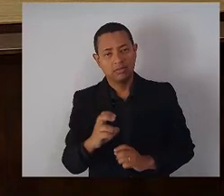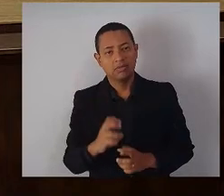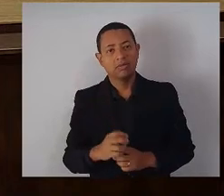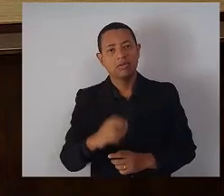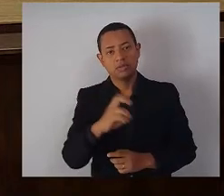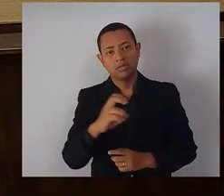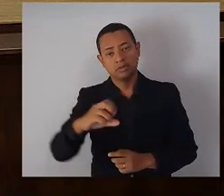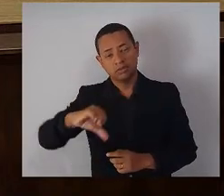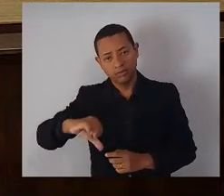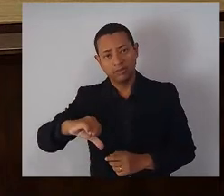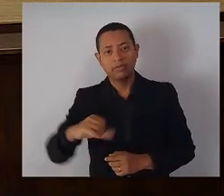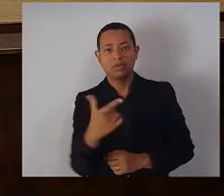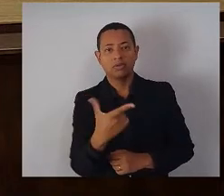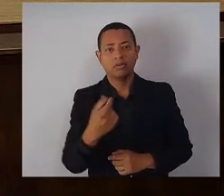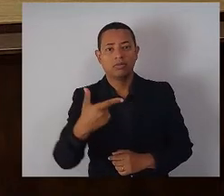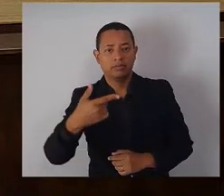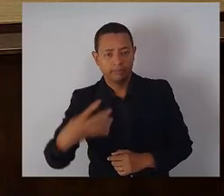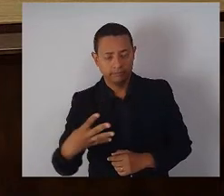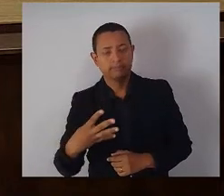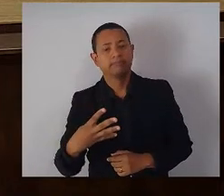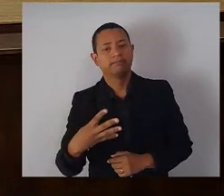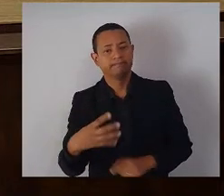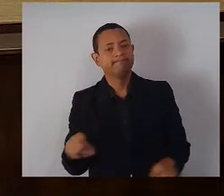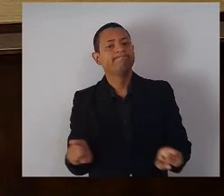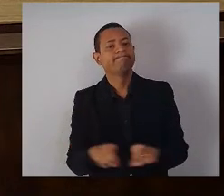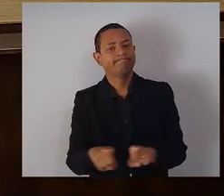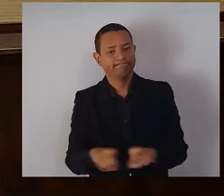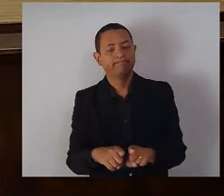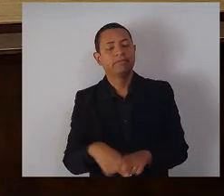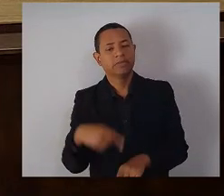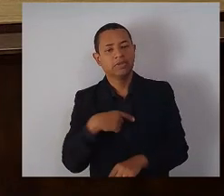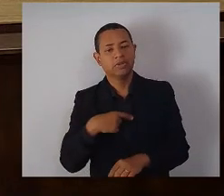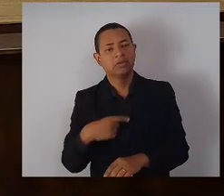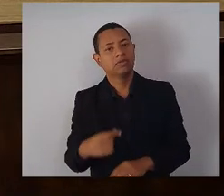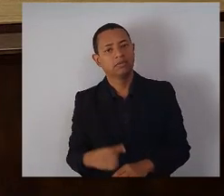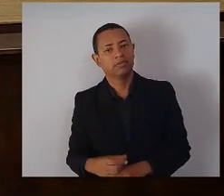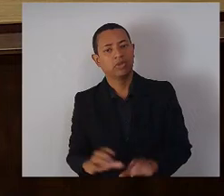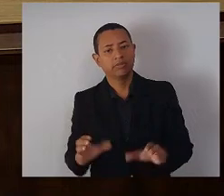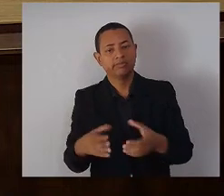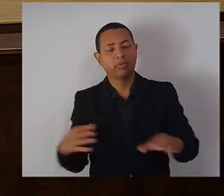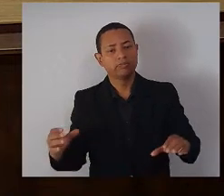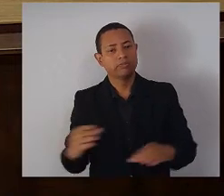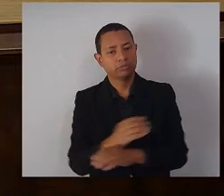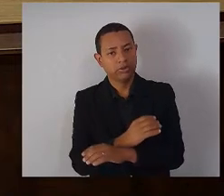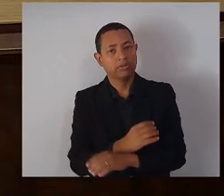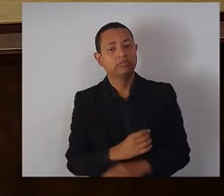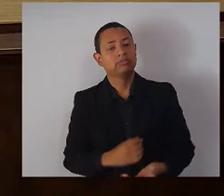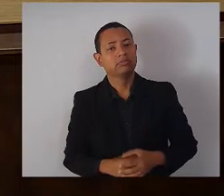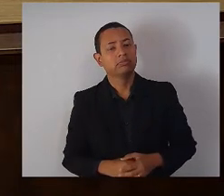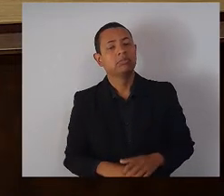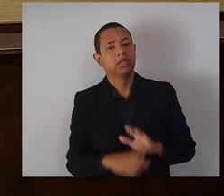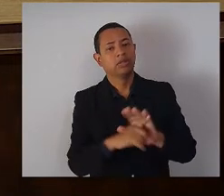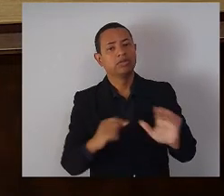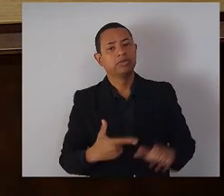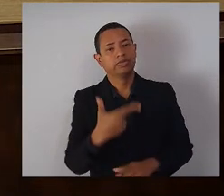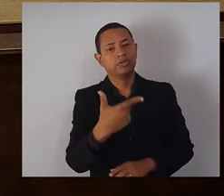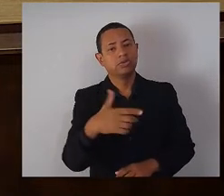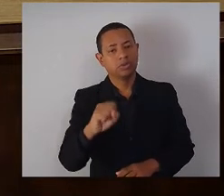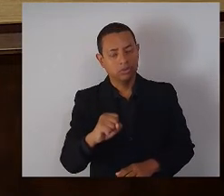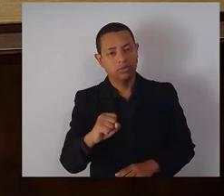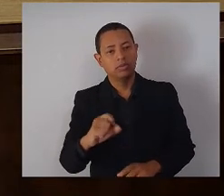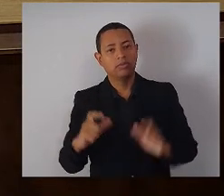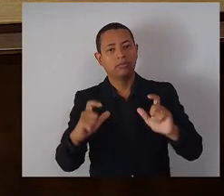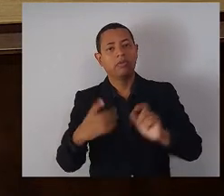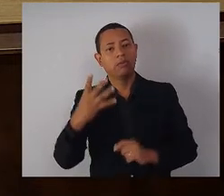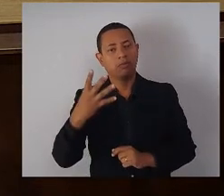0600-00559-2024. Aqui também nós temos coro completo. Vejam o artigo 28, parágrafo 4 do Código